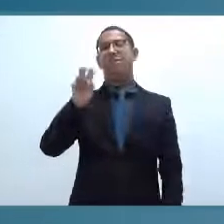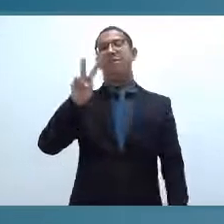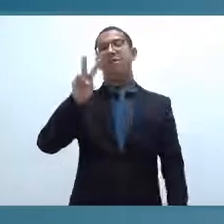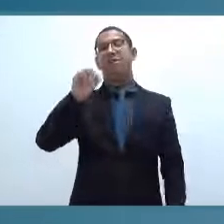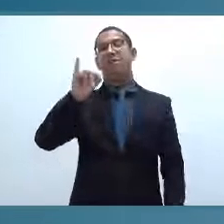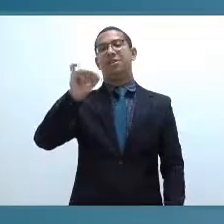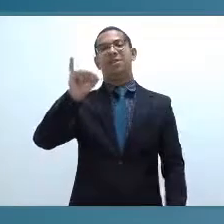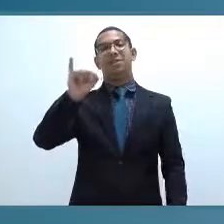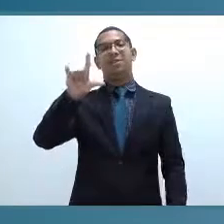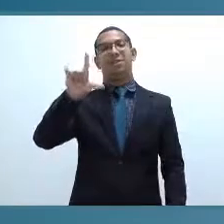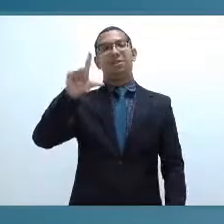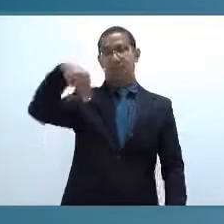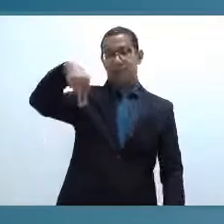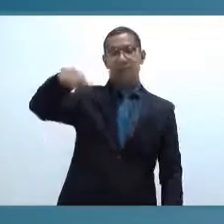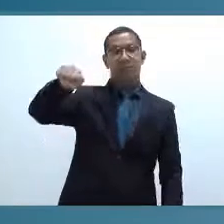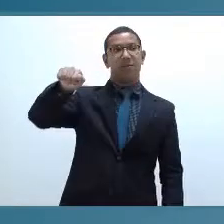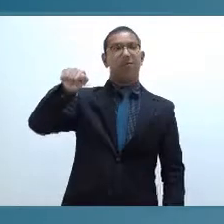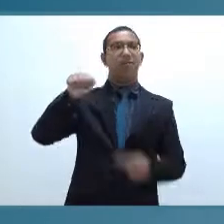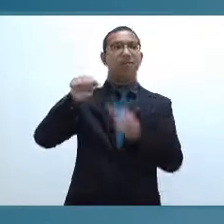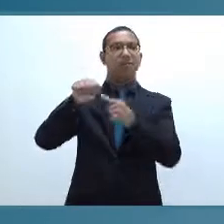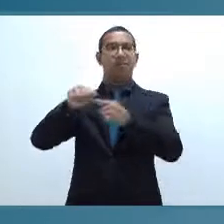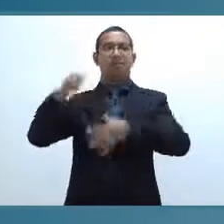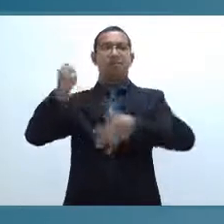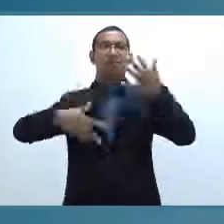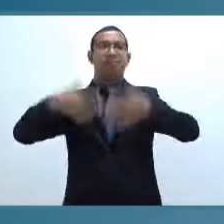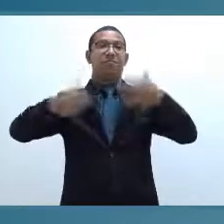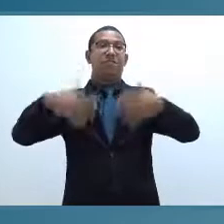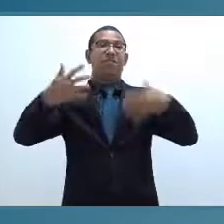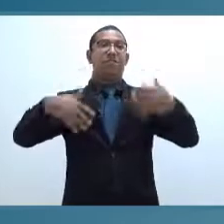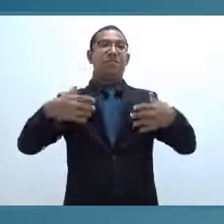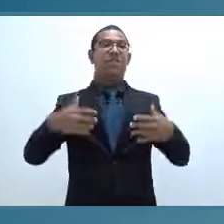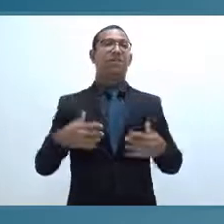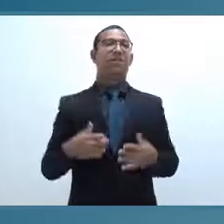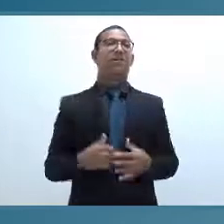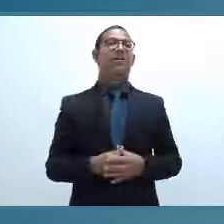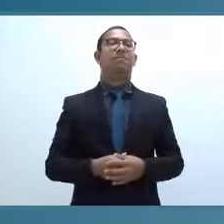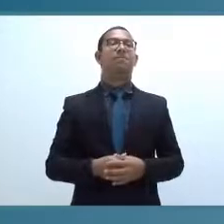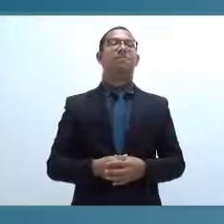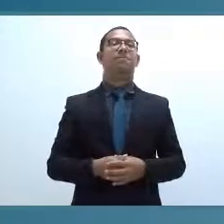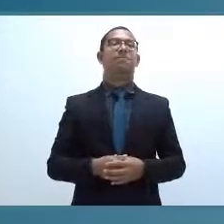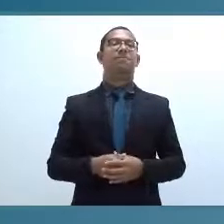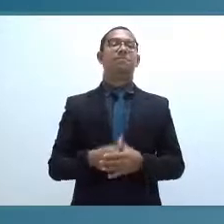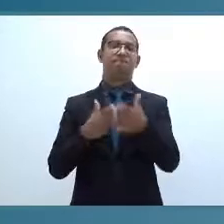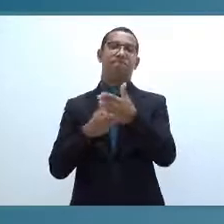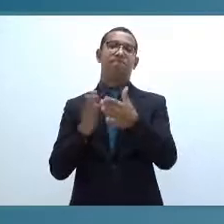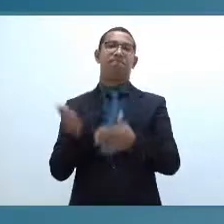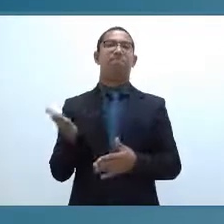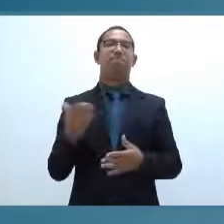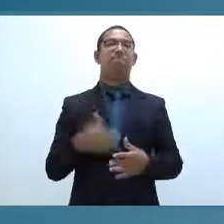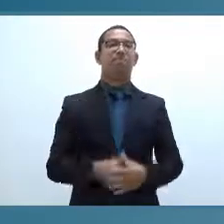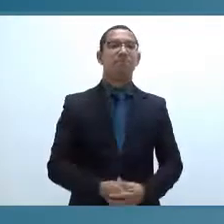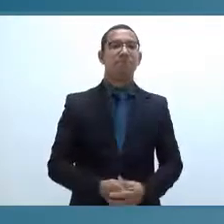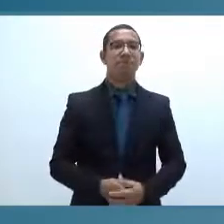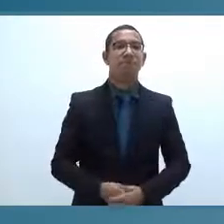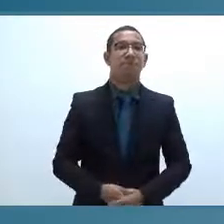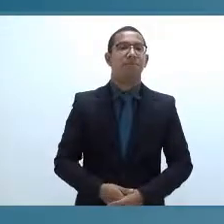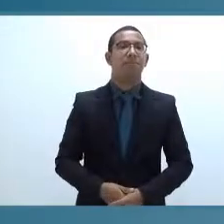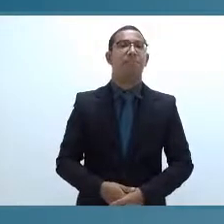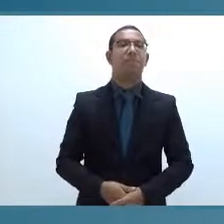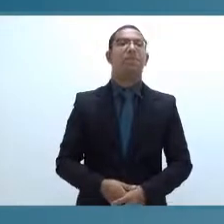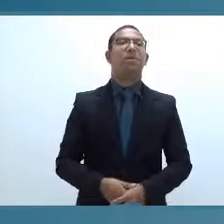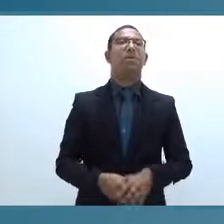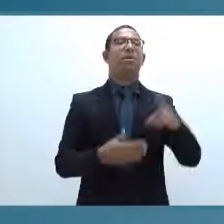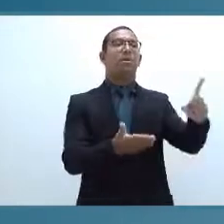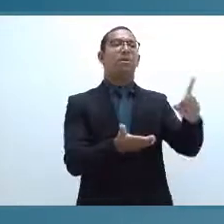Pelo indeferimento, pelo que foi dito e discutido, é o indeferimento, excelência. Obrigada, excelência.